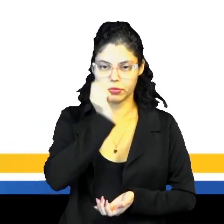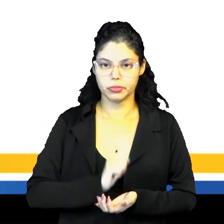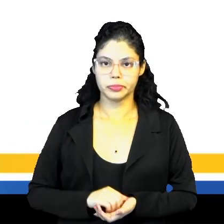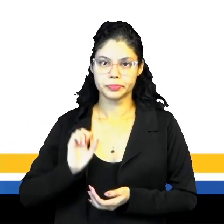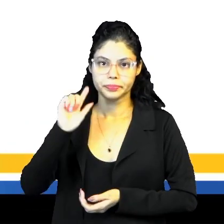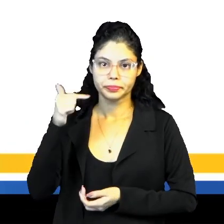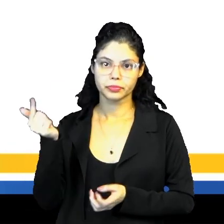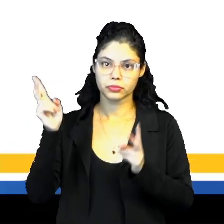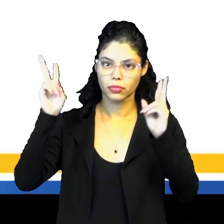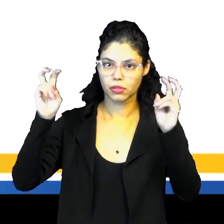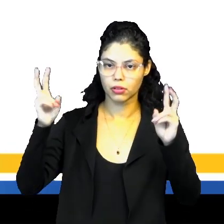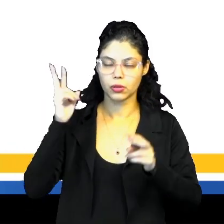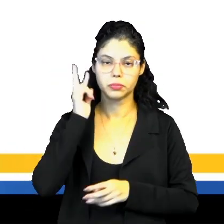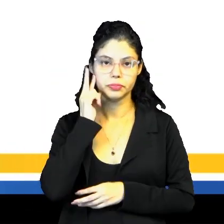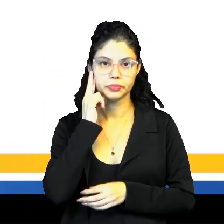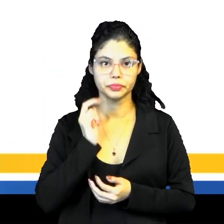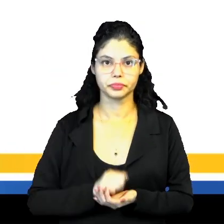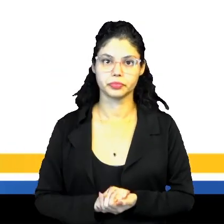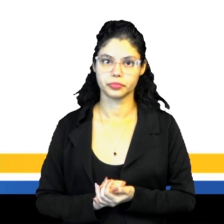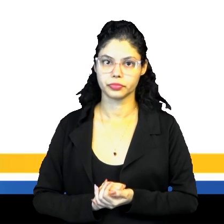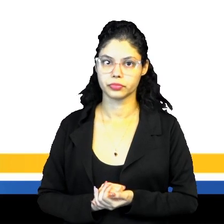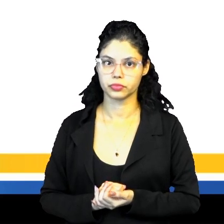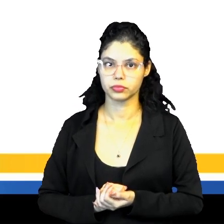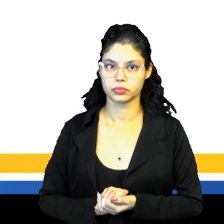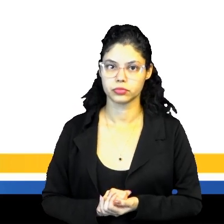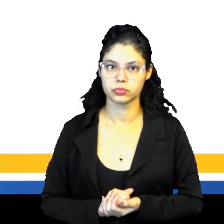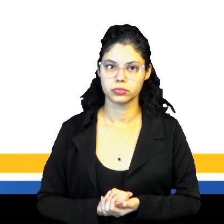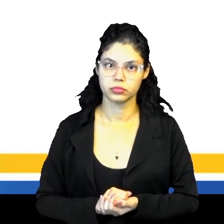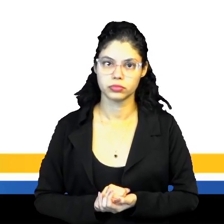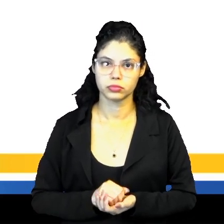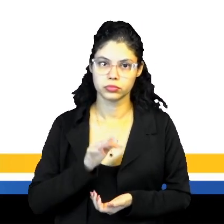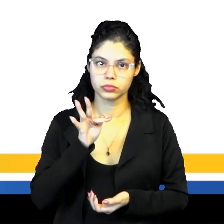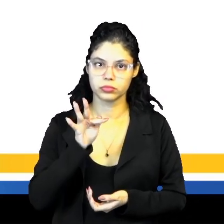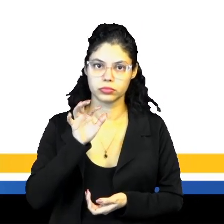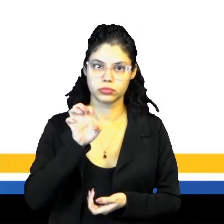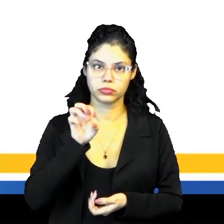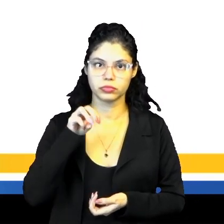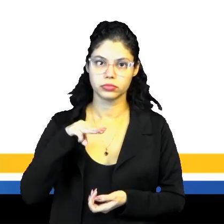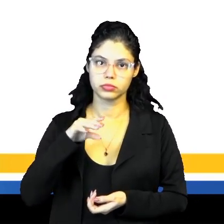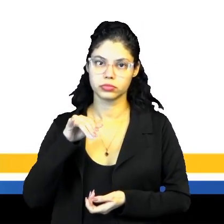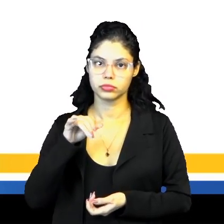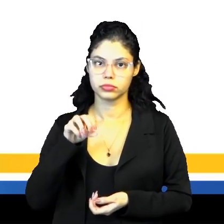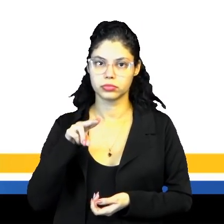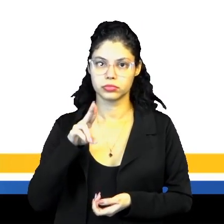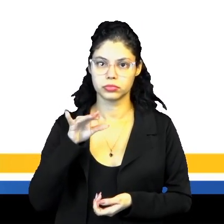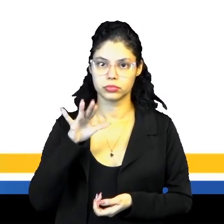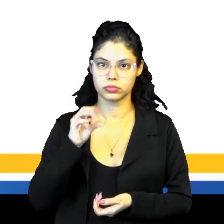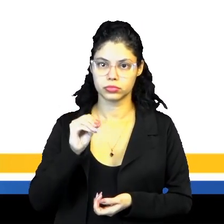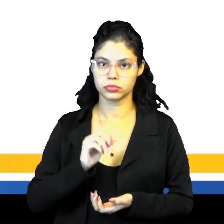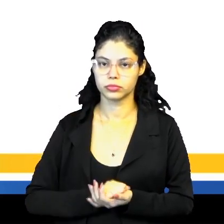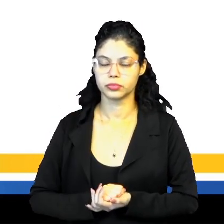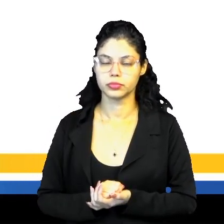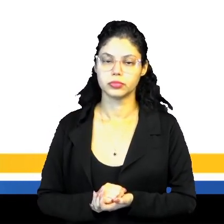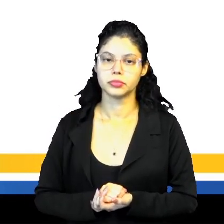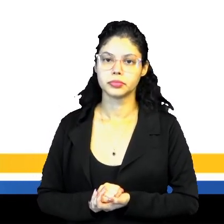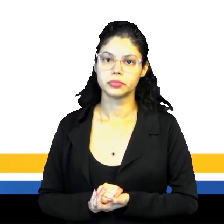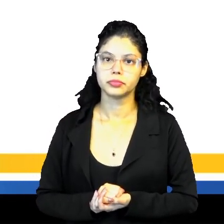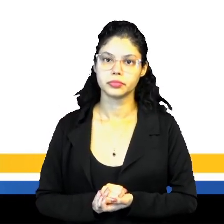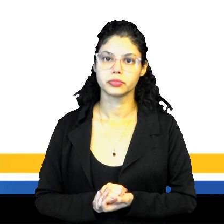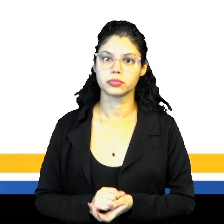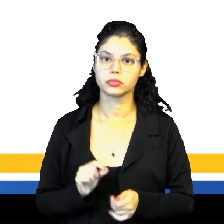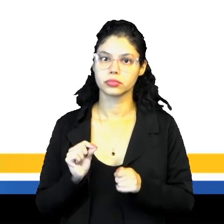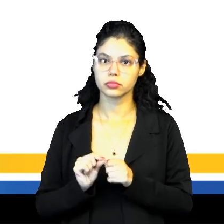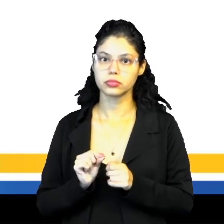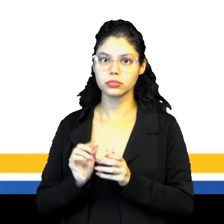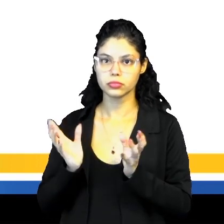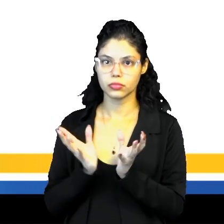Outro tema bem comum, né? Temos aí o feminismo, né? Feminismo que foi um